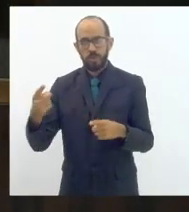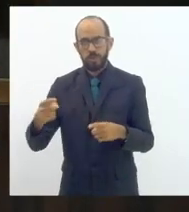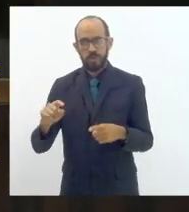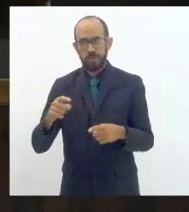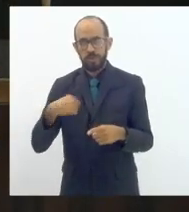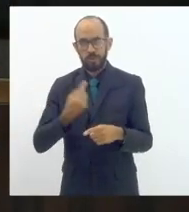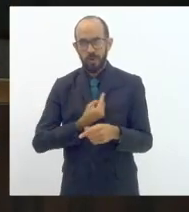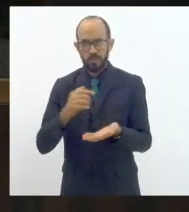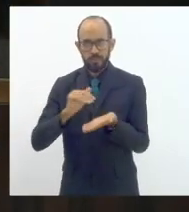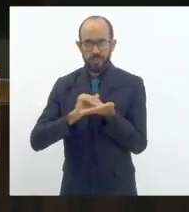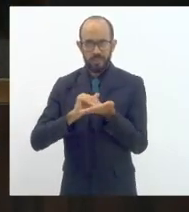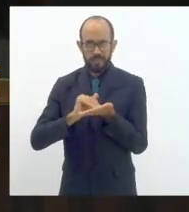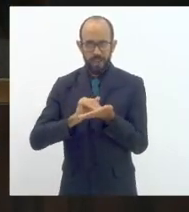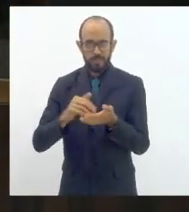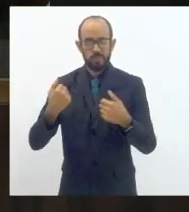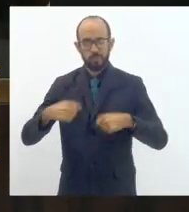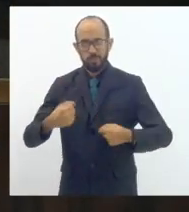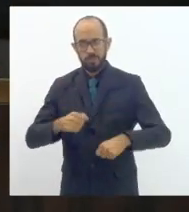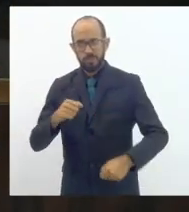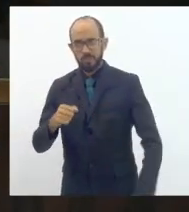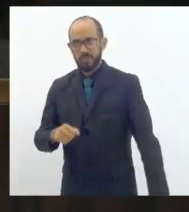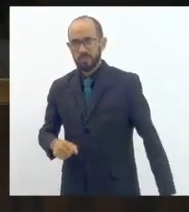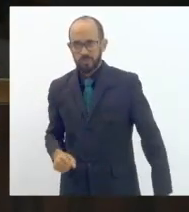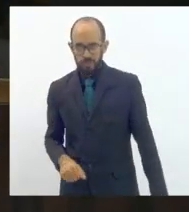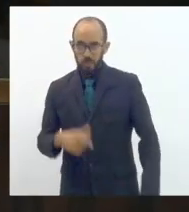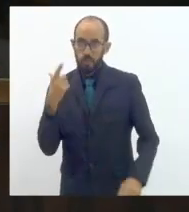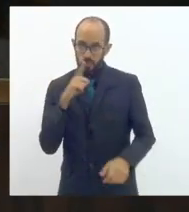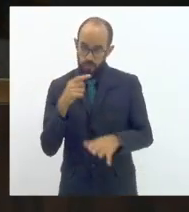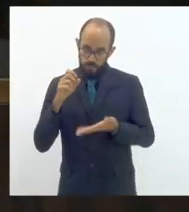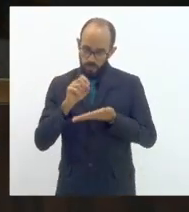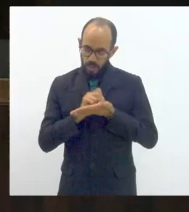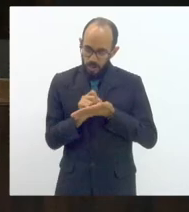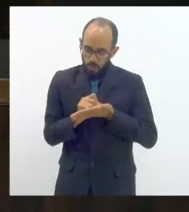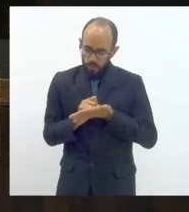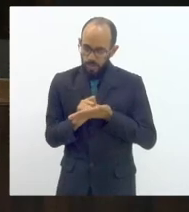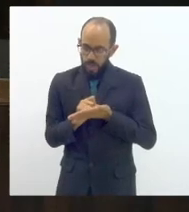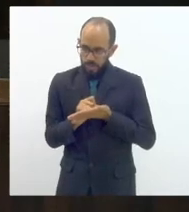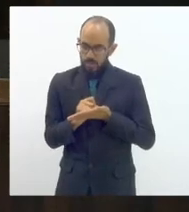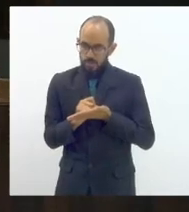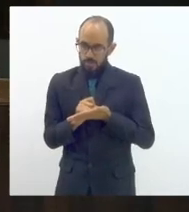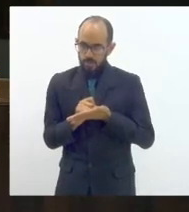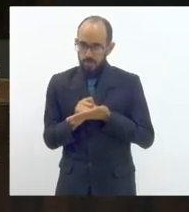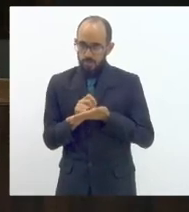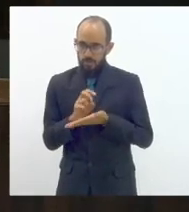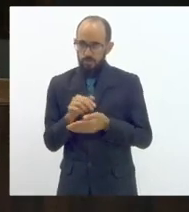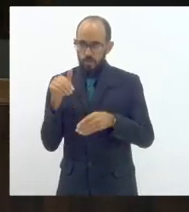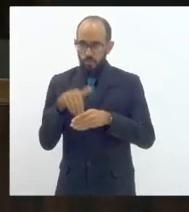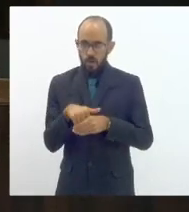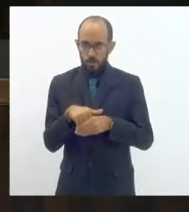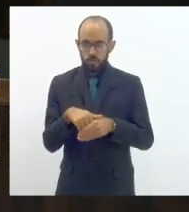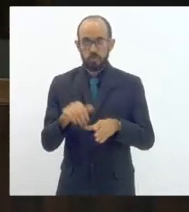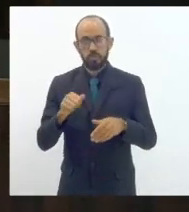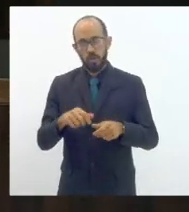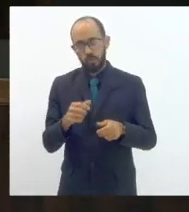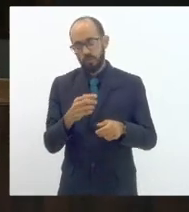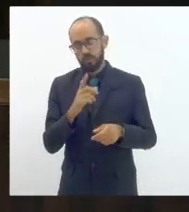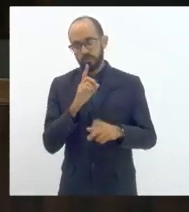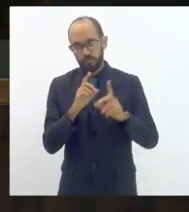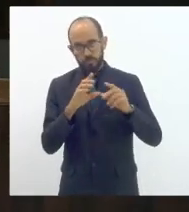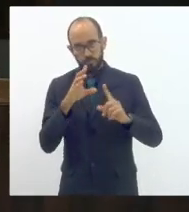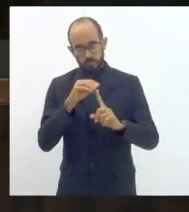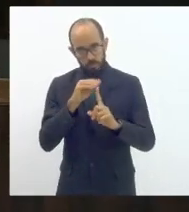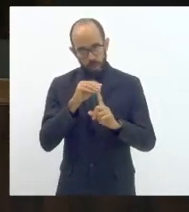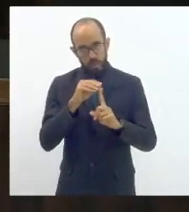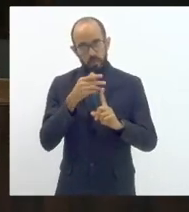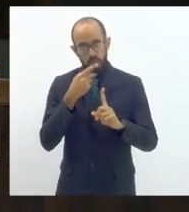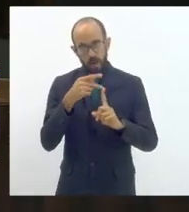nossos secretários aqui precisam conseguir anotar o voto. Então, fala e passa com tranquilidade o microfone. Mas é